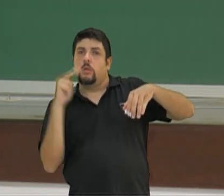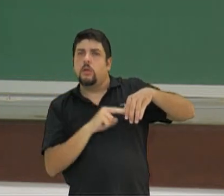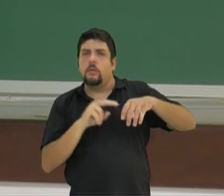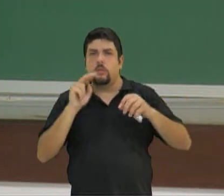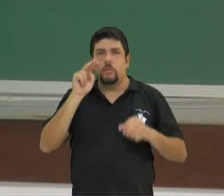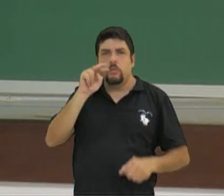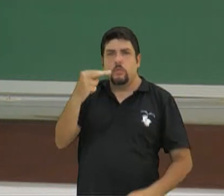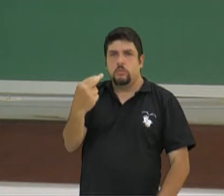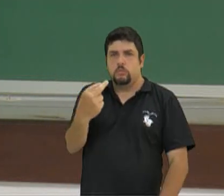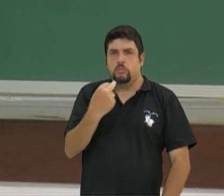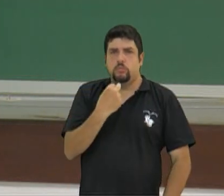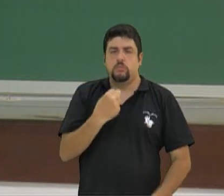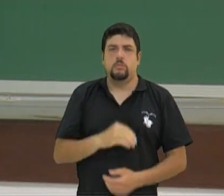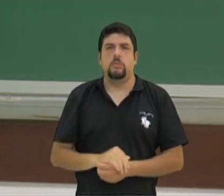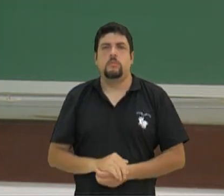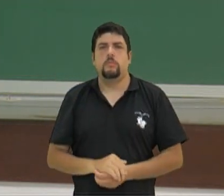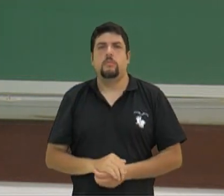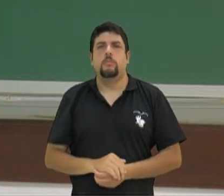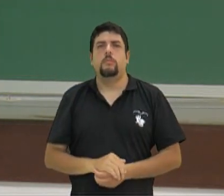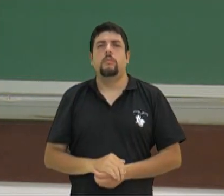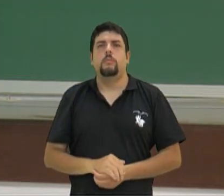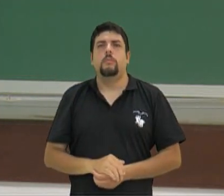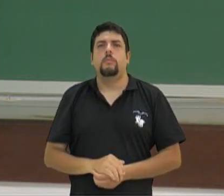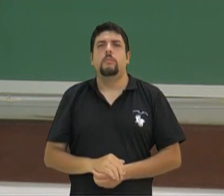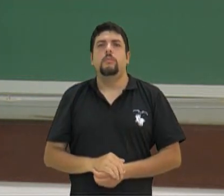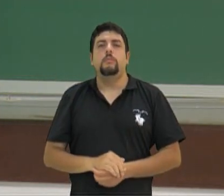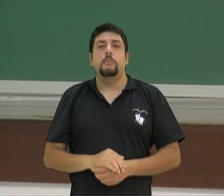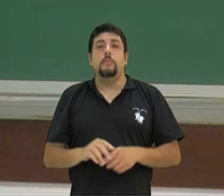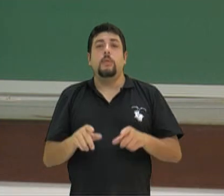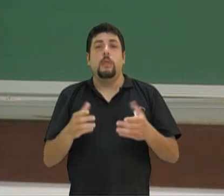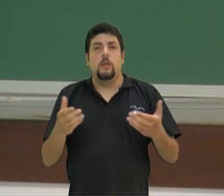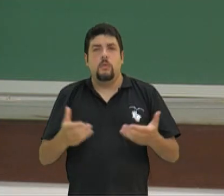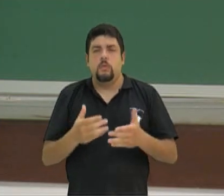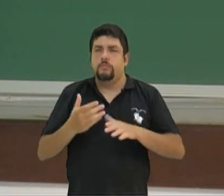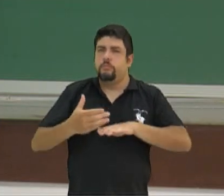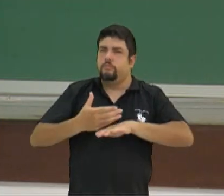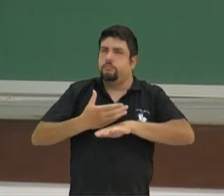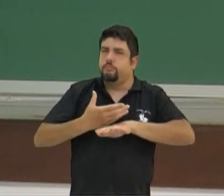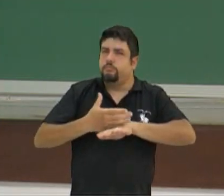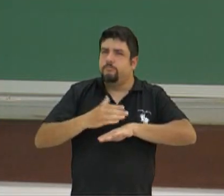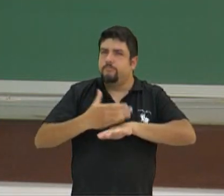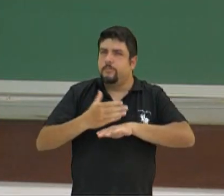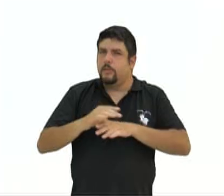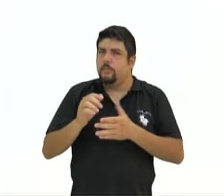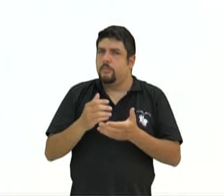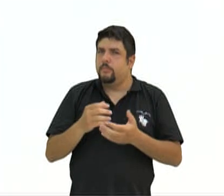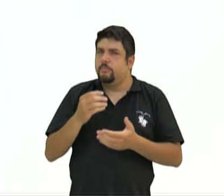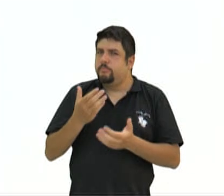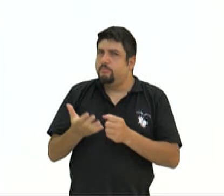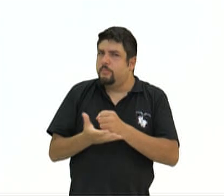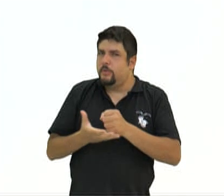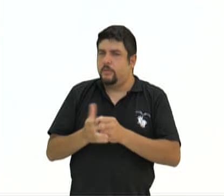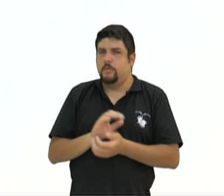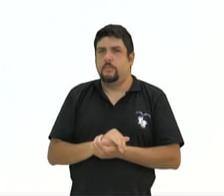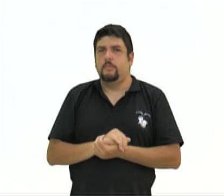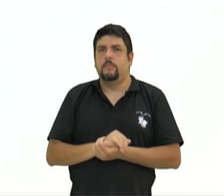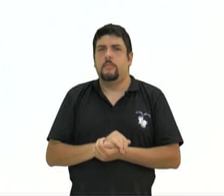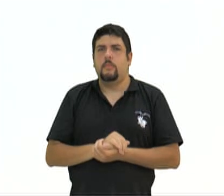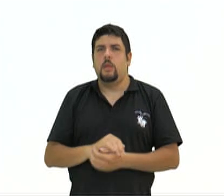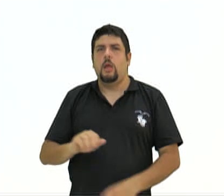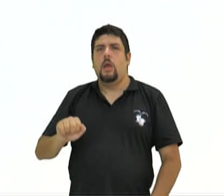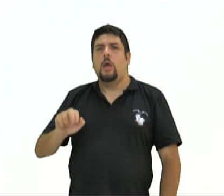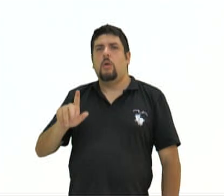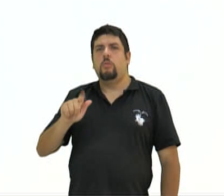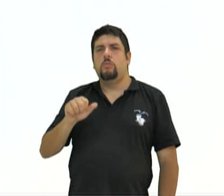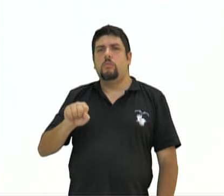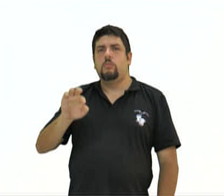século XIX, a gente teve a invenção da fotografia, tudo. Então vamos começar já com um testezinho bem básico para vocês. Os irmãos franceses Auguste e Louis